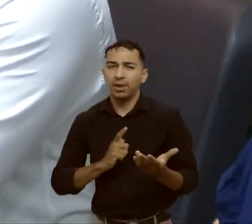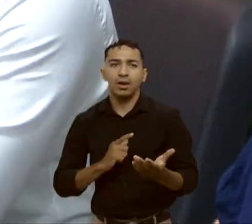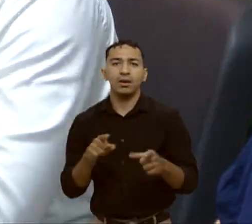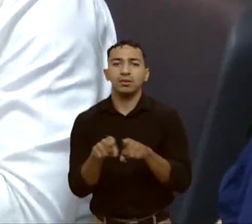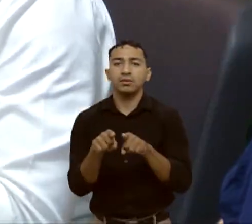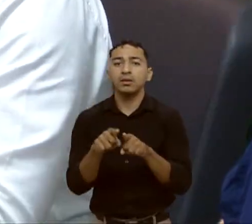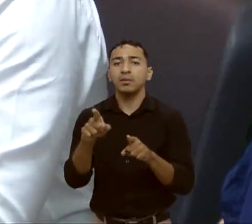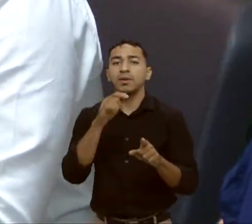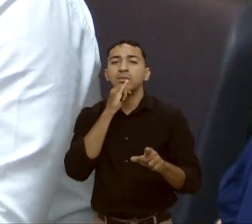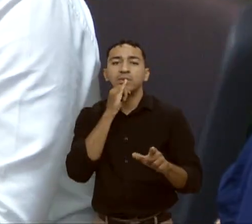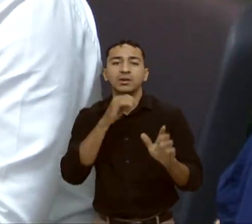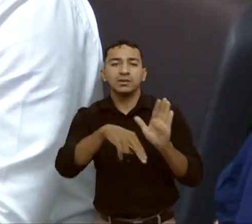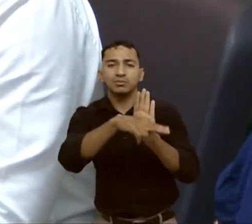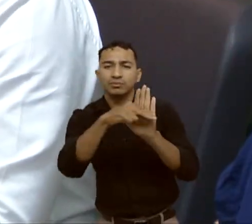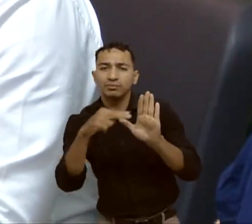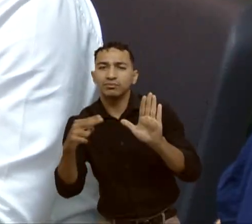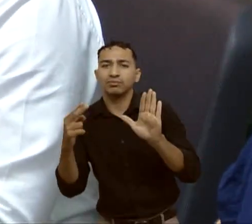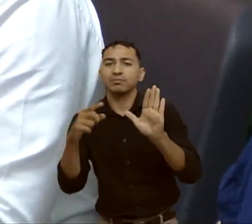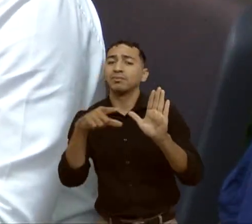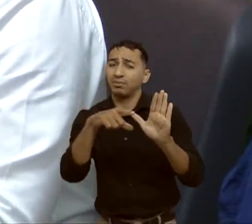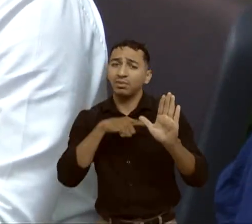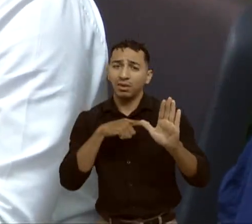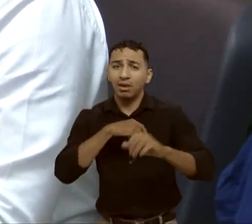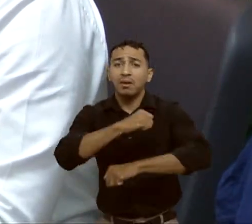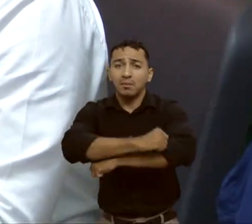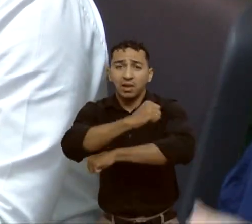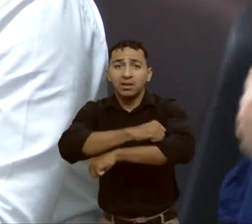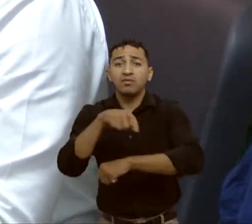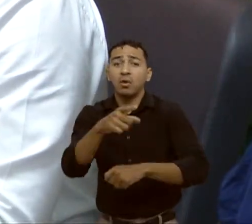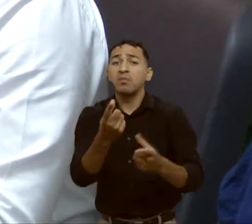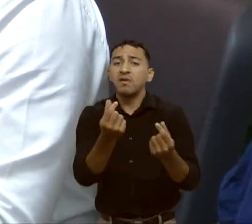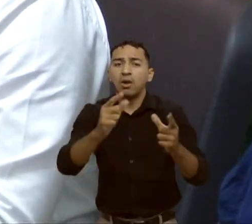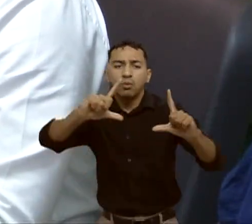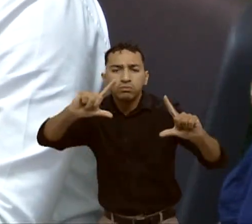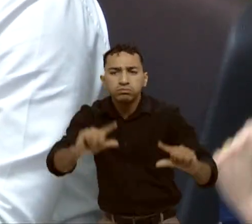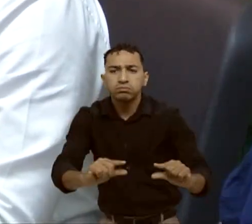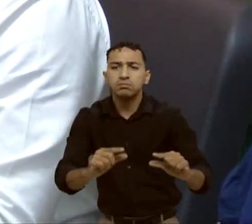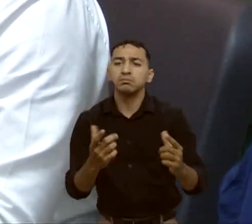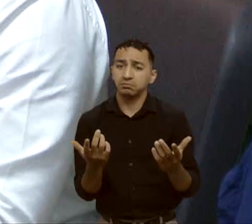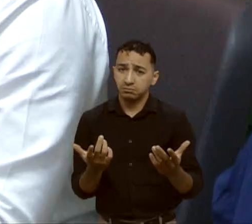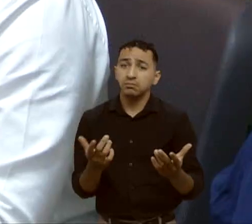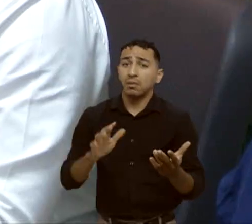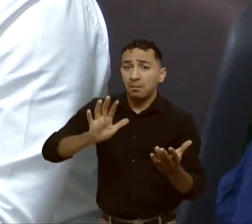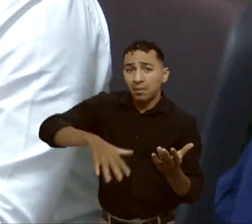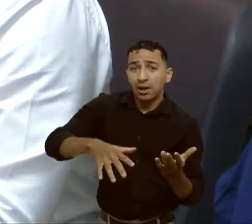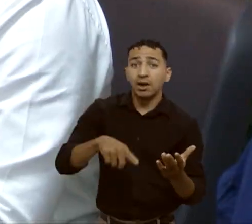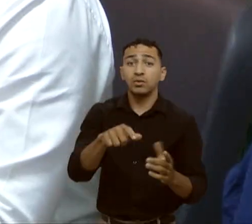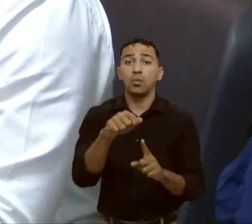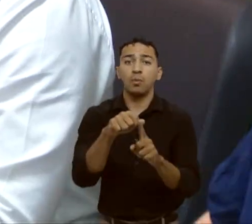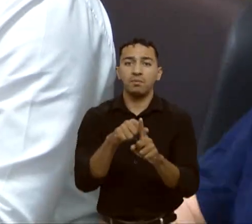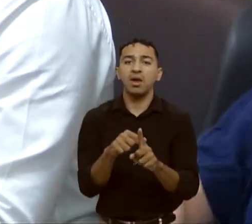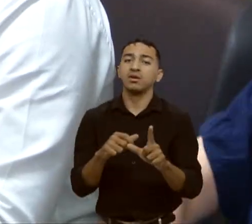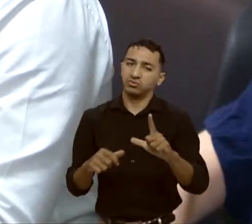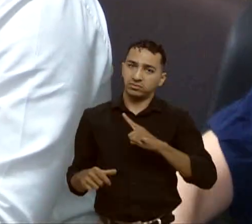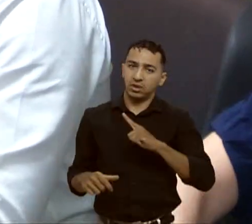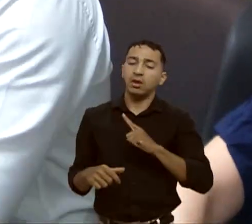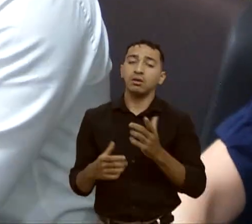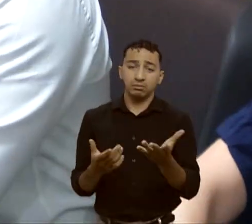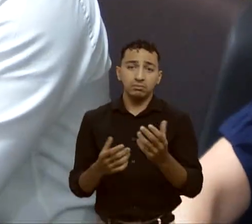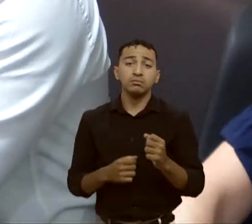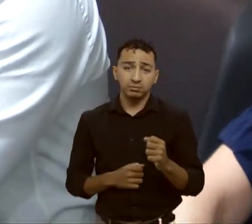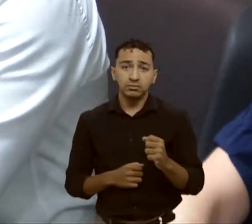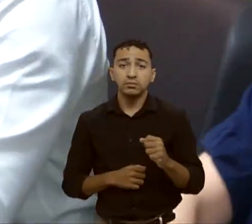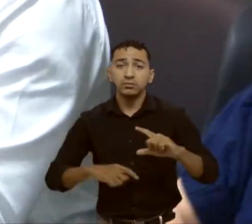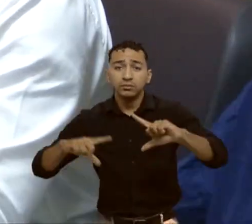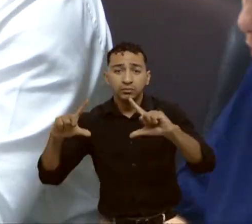colocam nessa época também ofertas e que acabam, a gente observa que naquele mês existe um atrativo, preço,